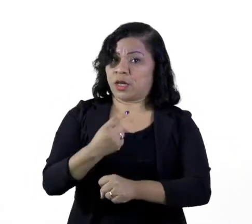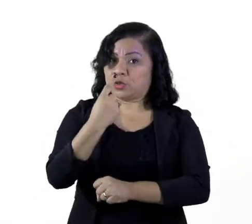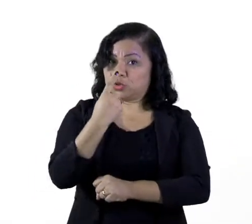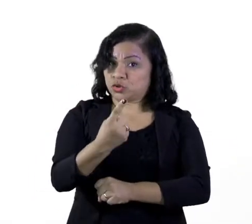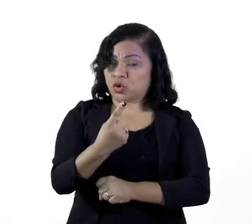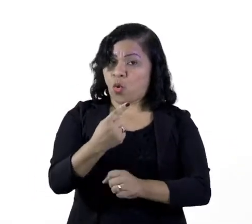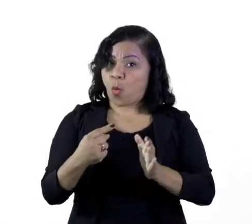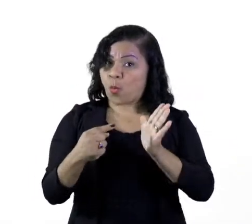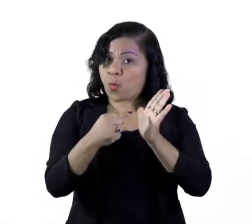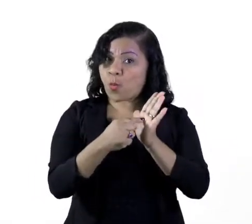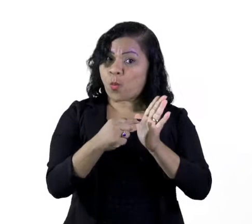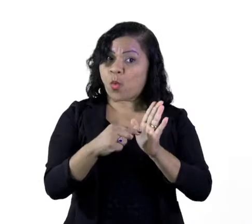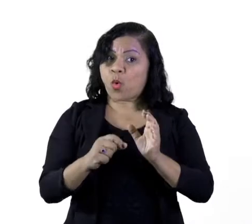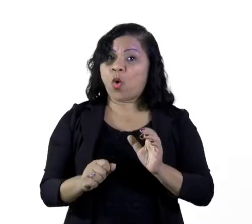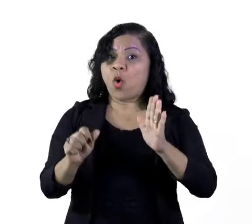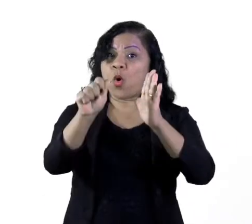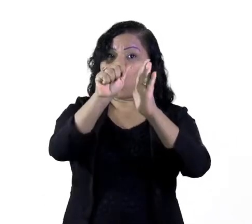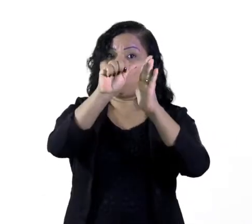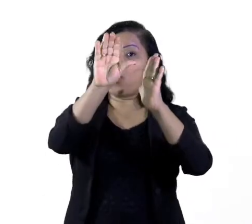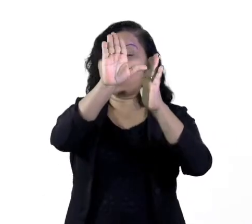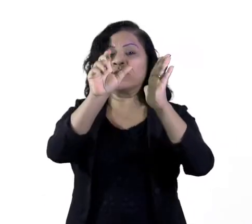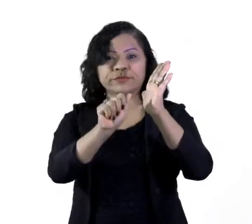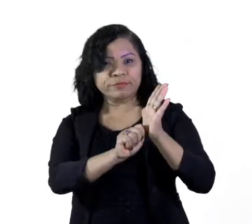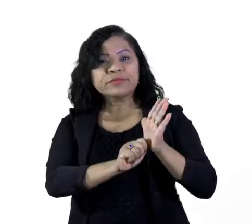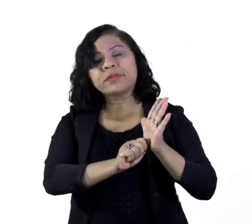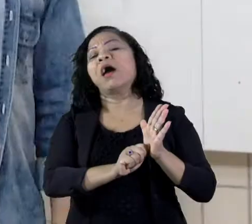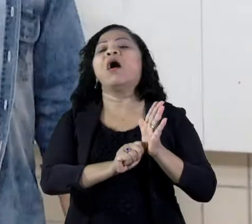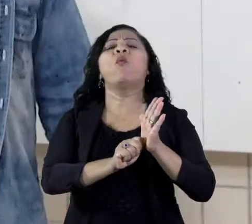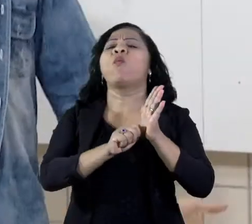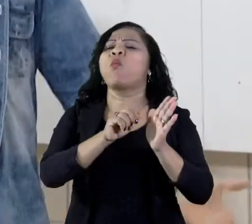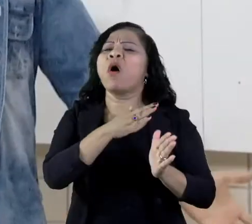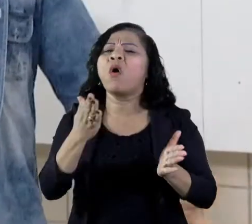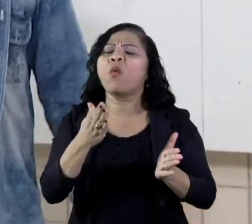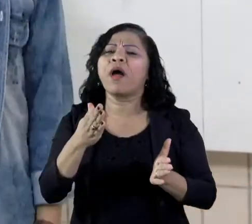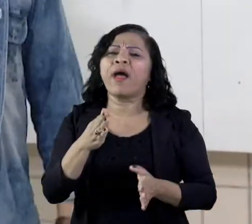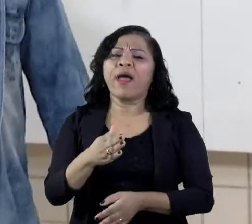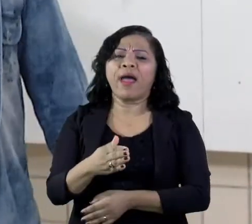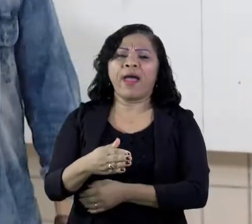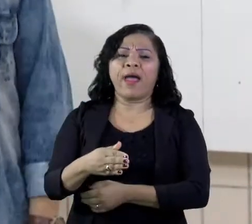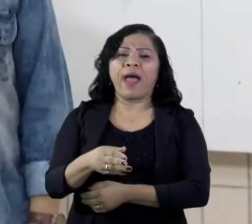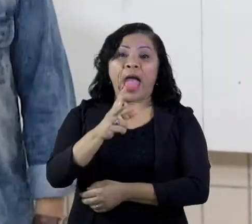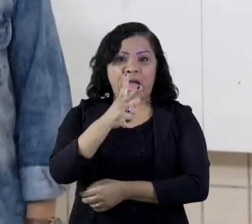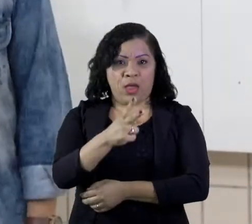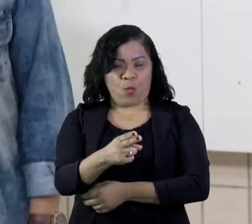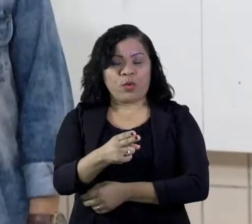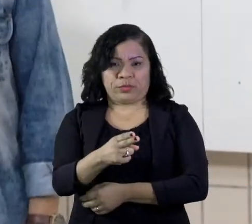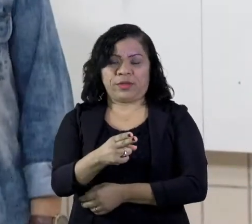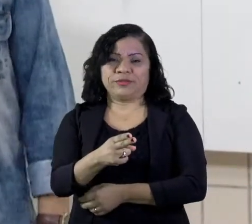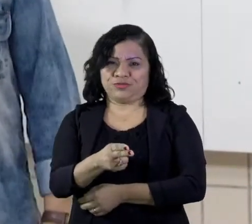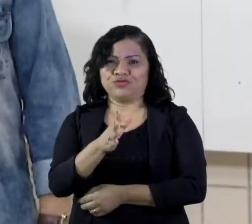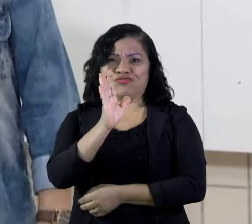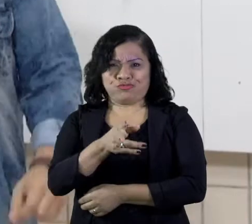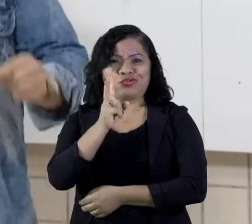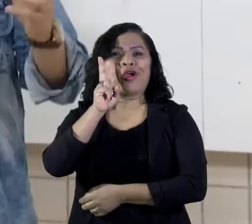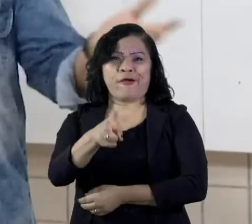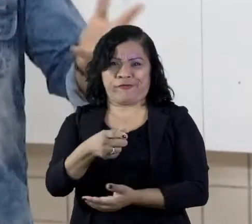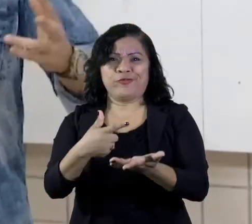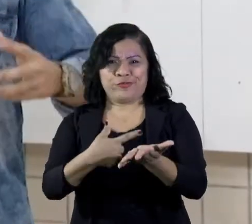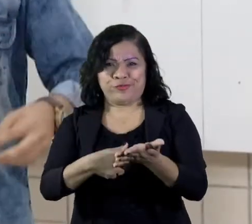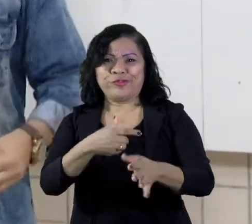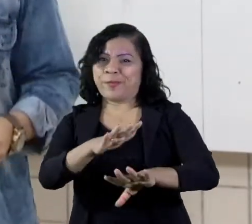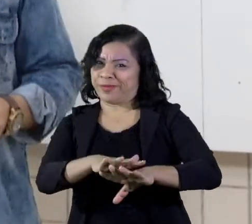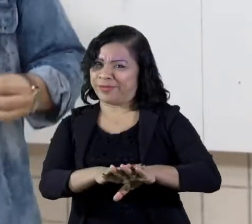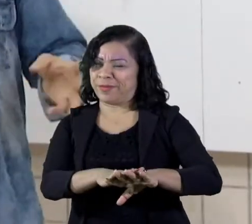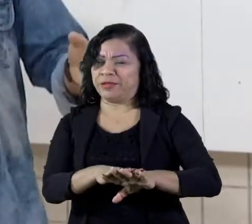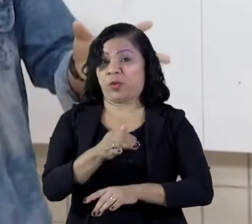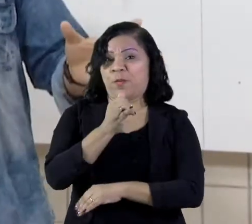esse sinal é o sinal de igualdade, né? Todo mundo já viu o sinal de igualdade no livro de matemática, não já? Por exemplo, se